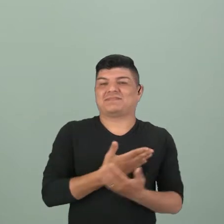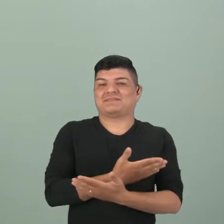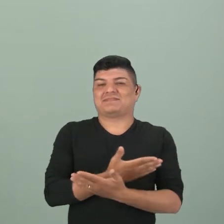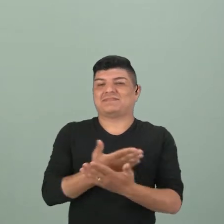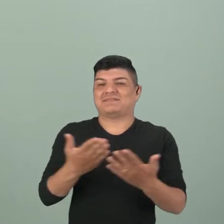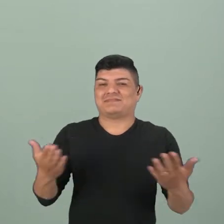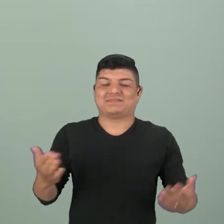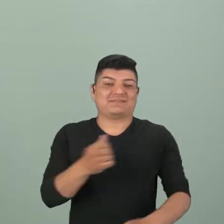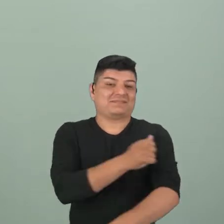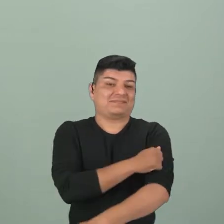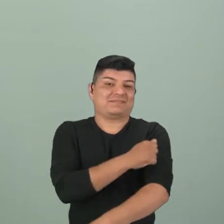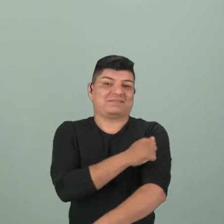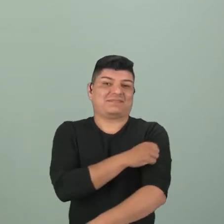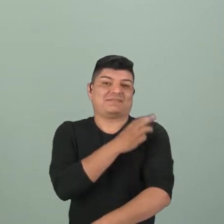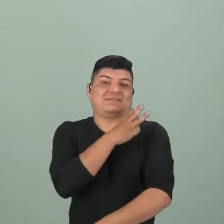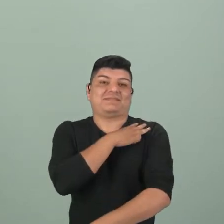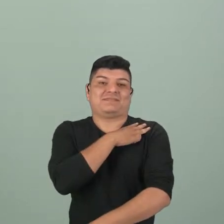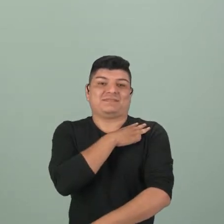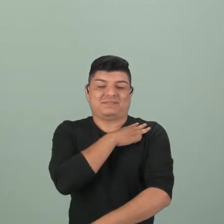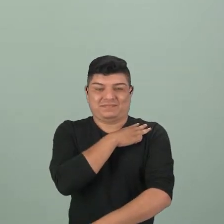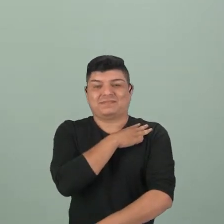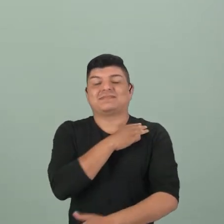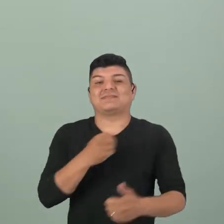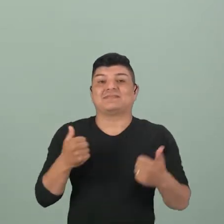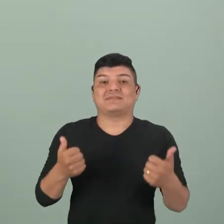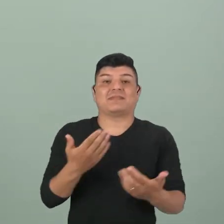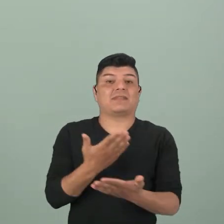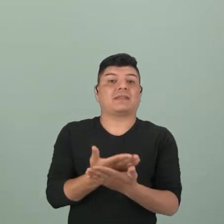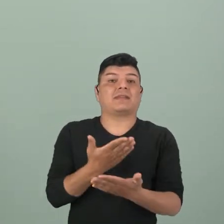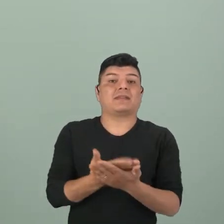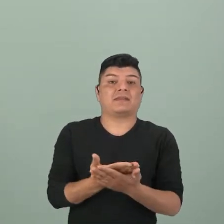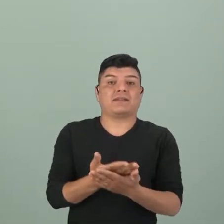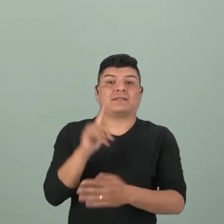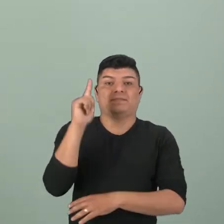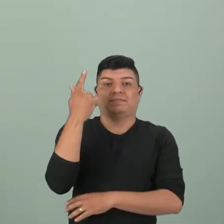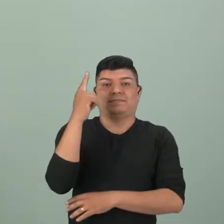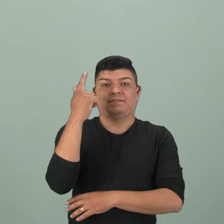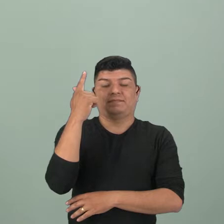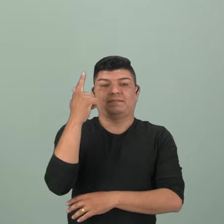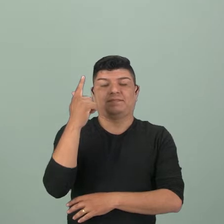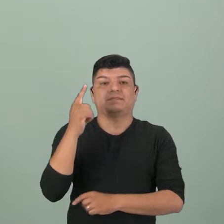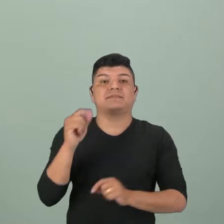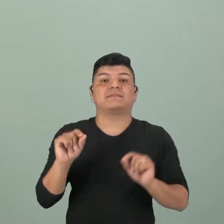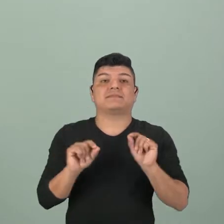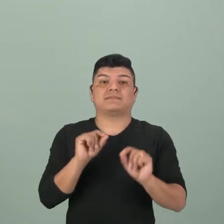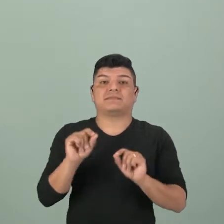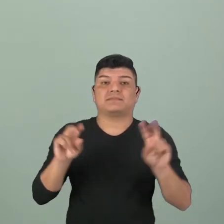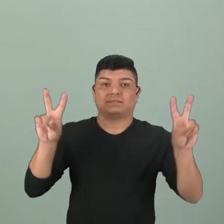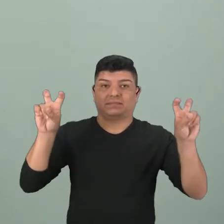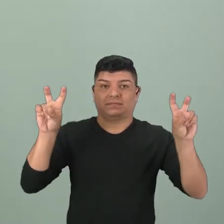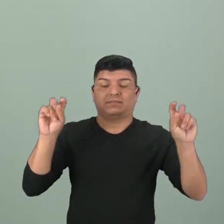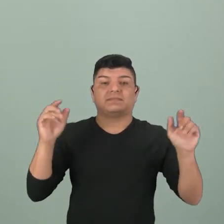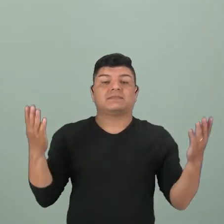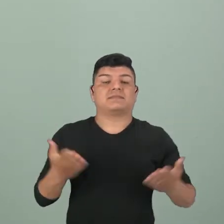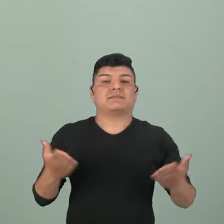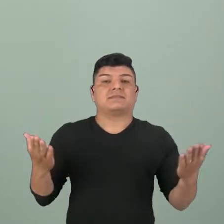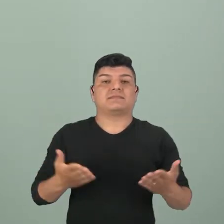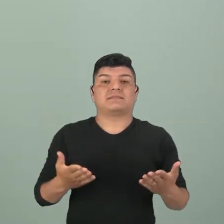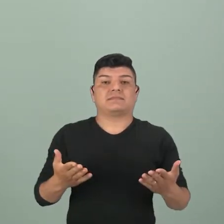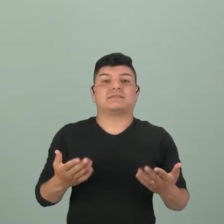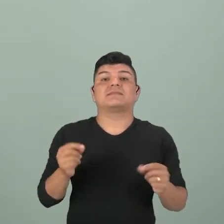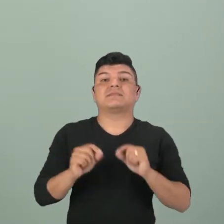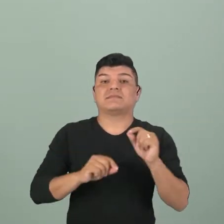você, aluno da terceira série do ensino médio, mais uma aula de geografia. Dessa feita, o tema da nossa aula de hoje